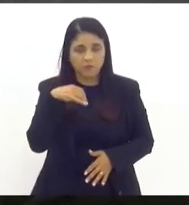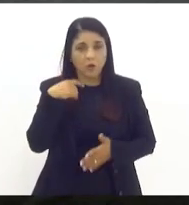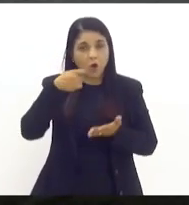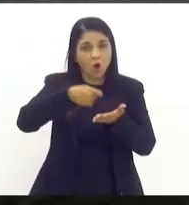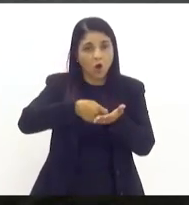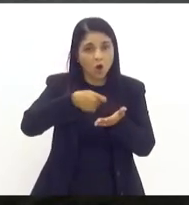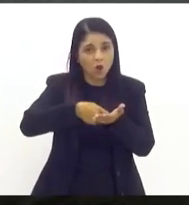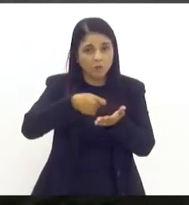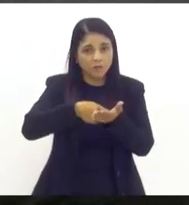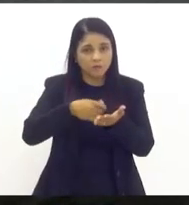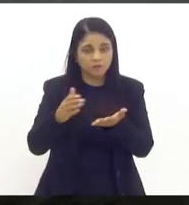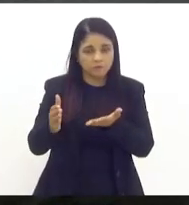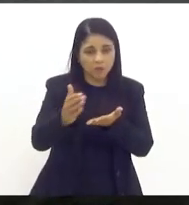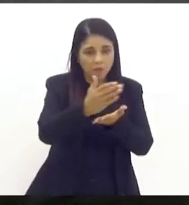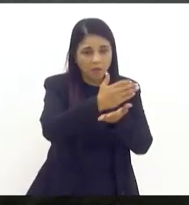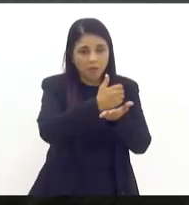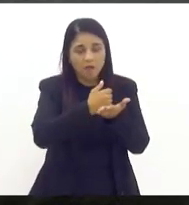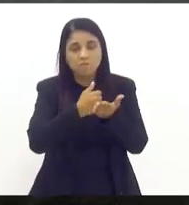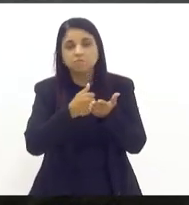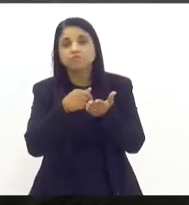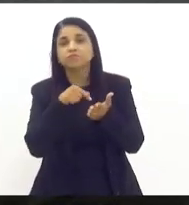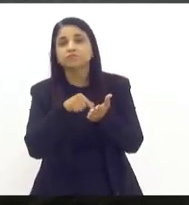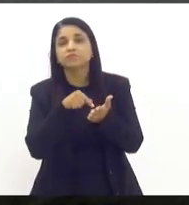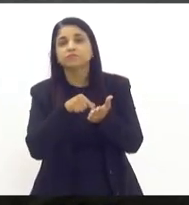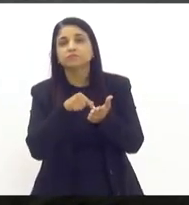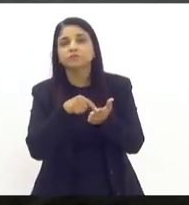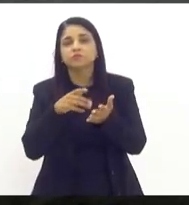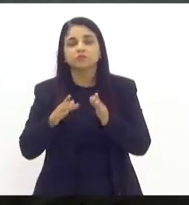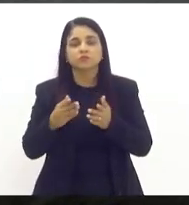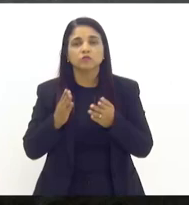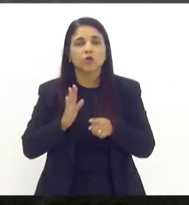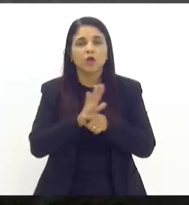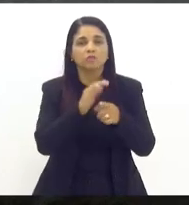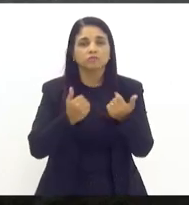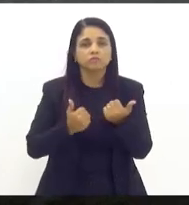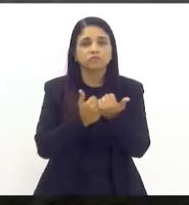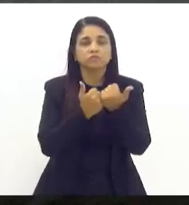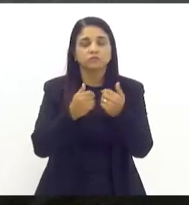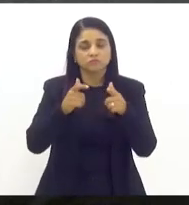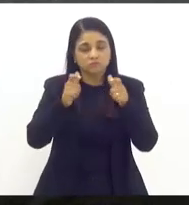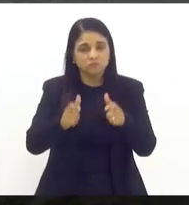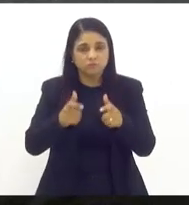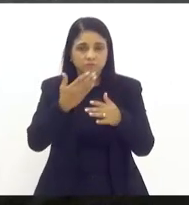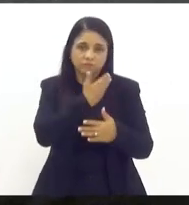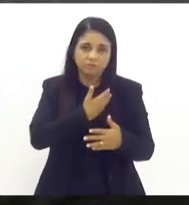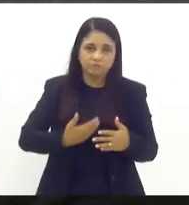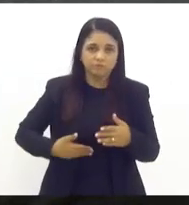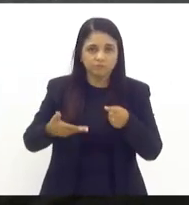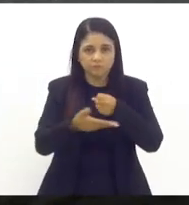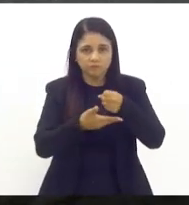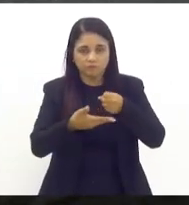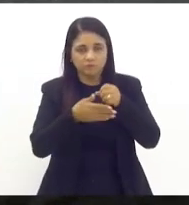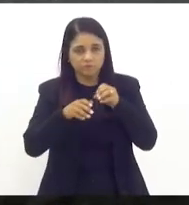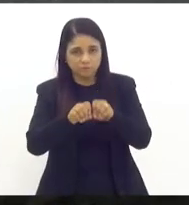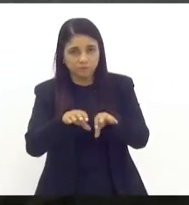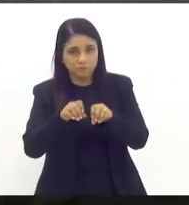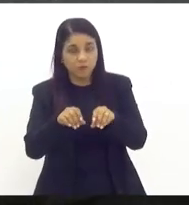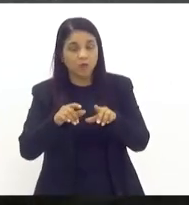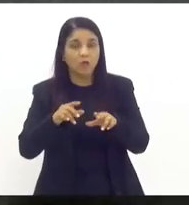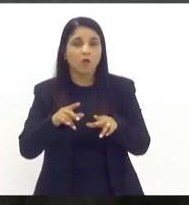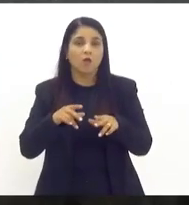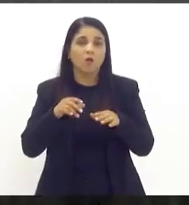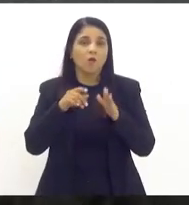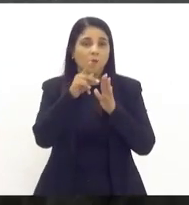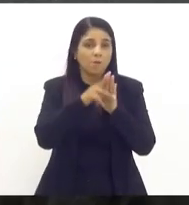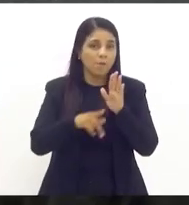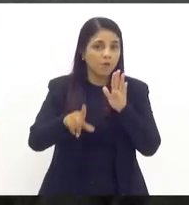obrigatoriedade da prestação de colaboração a estabelecimento público de Educação Básica é um projeto muito meritório né fico